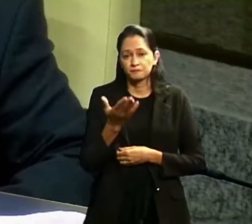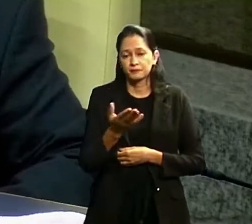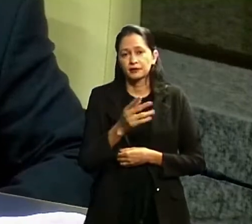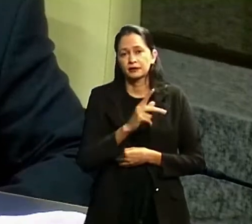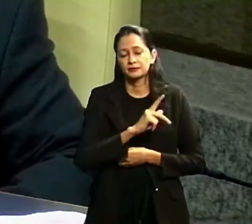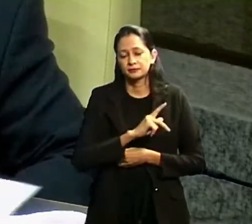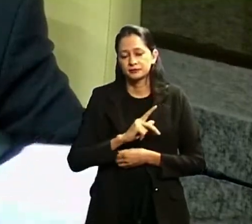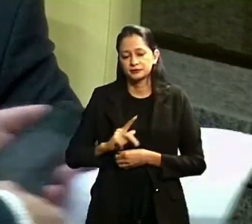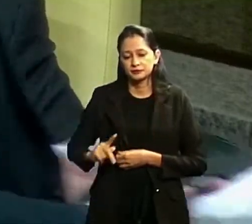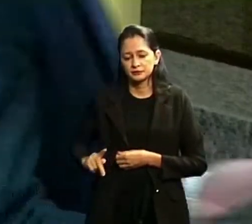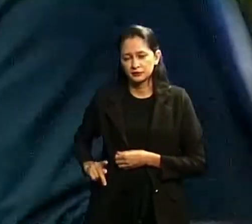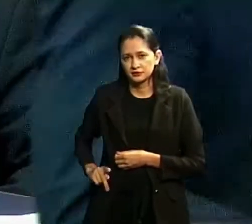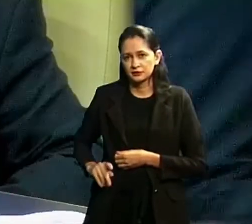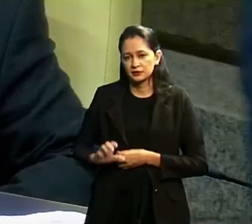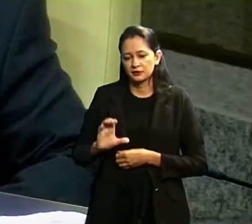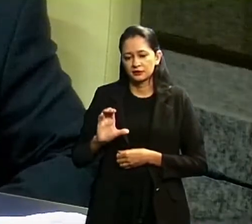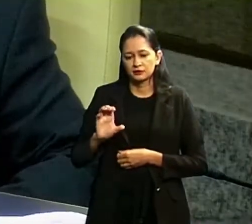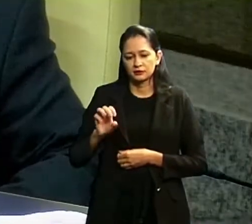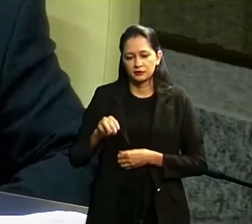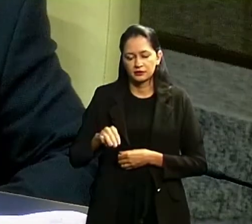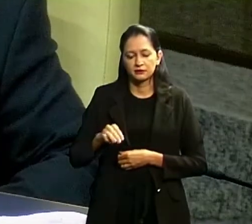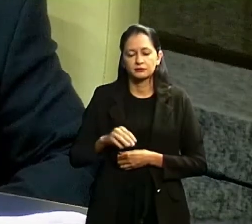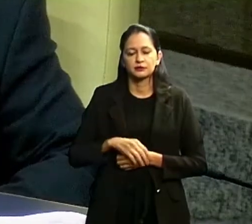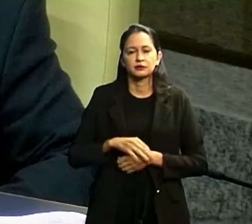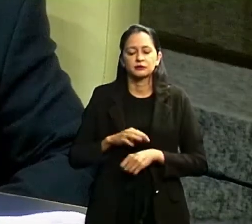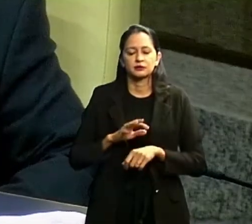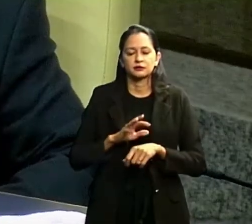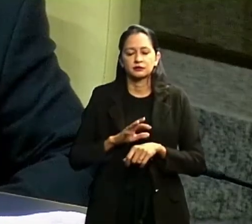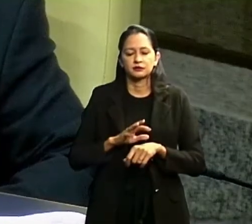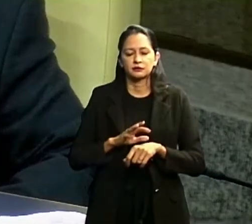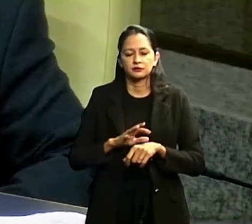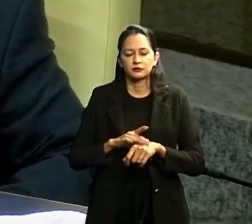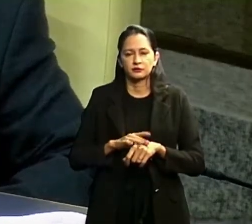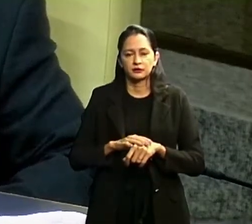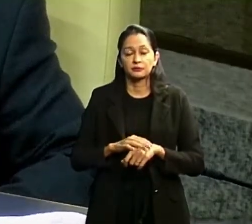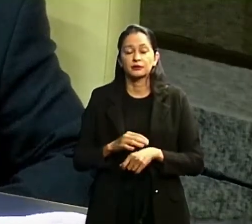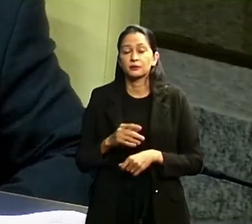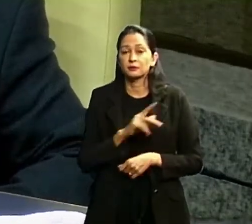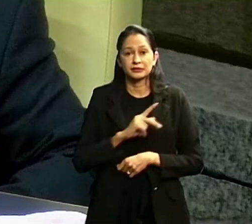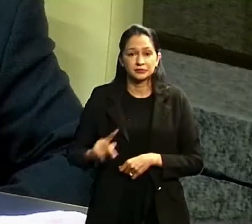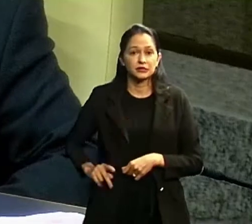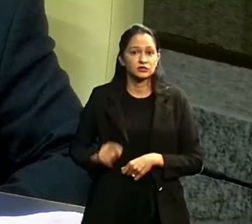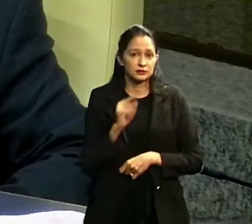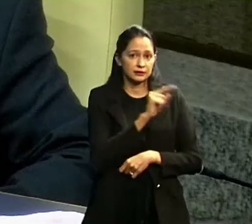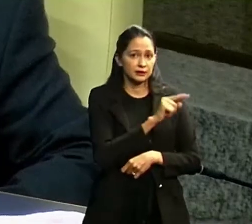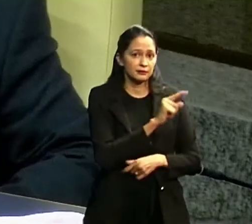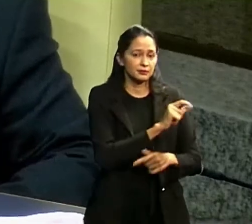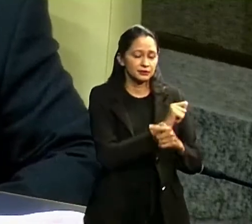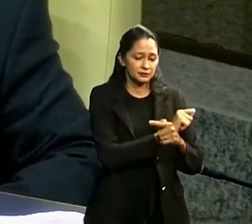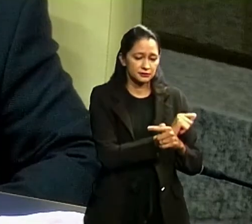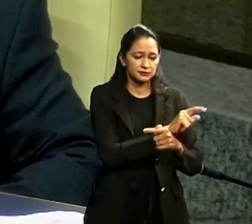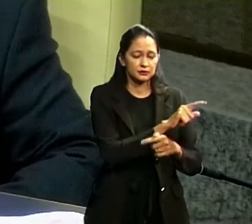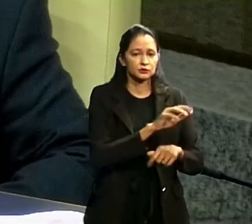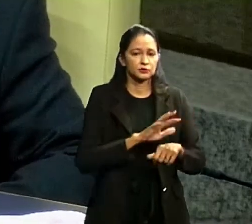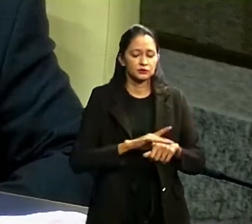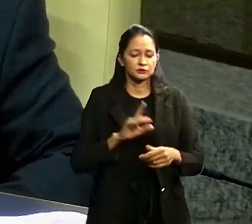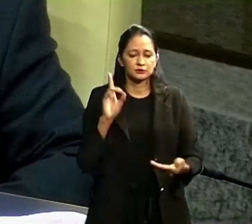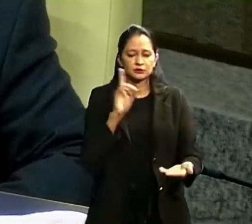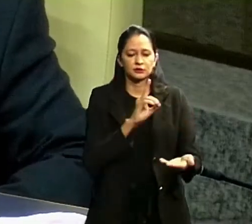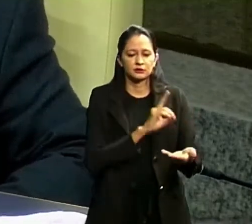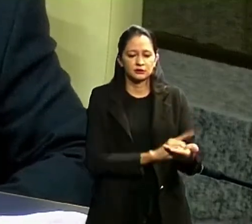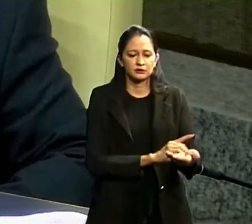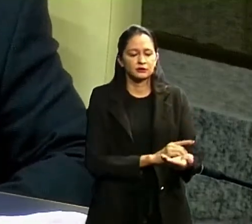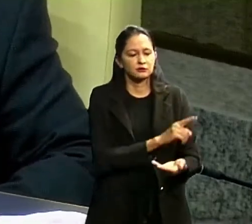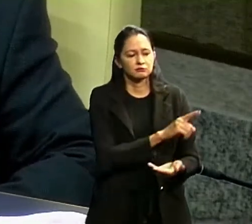presidente da Câmara, por sinal, está com dengue. Tenho uma relação pessoal com ele. Eu liguei para ele agora,